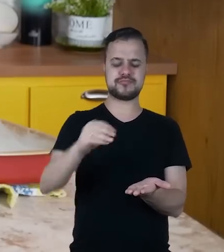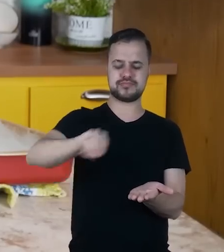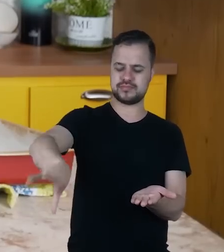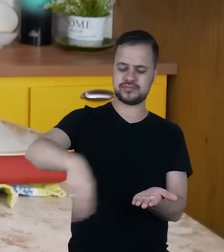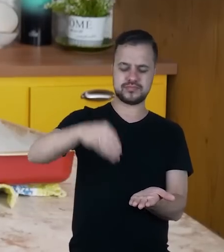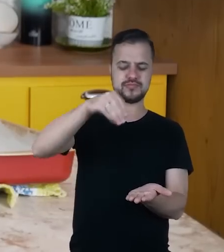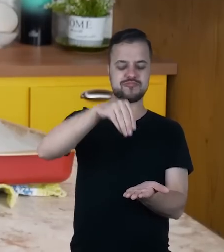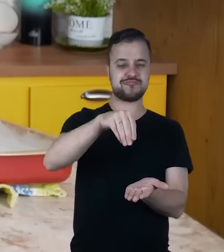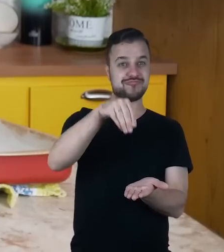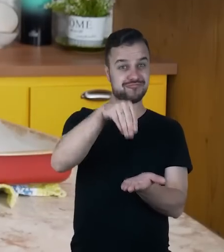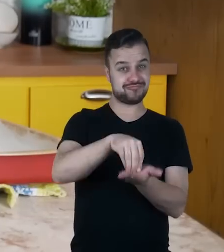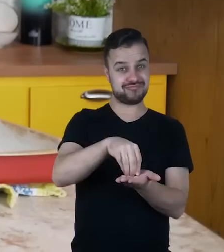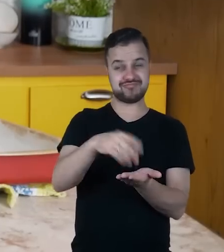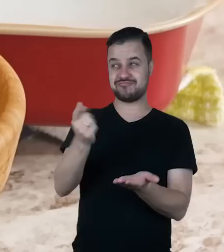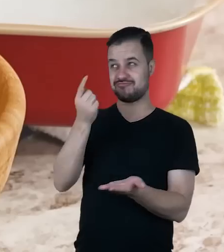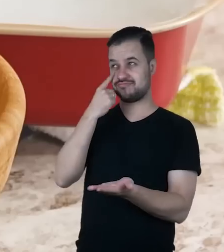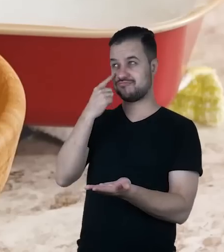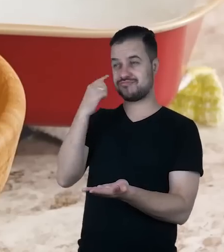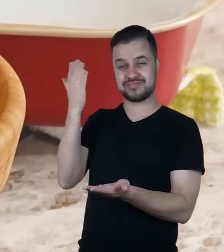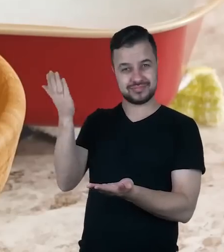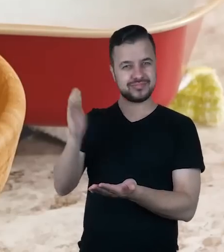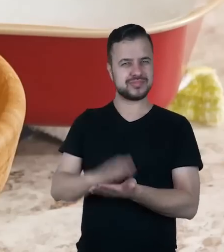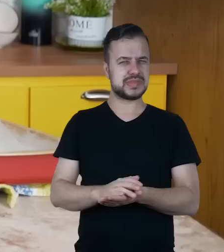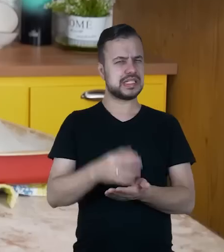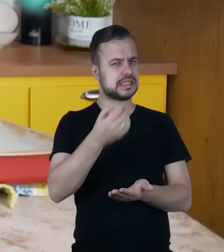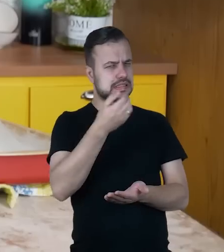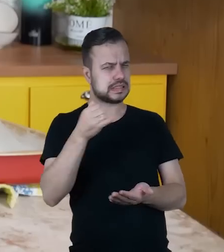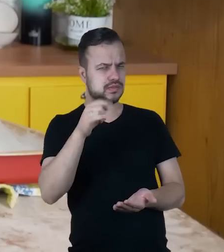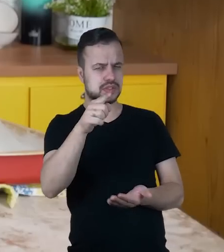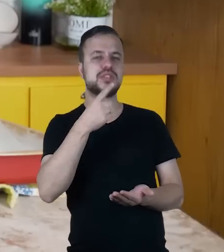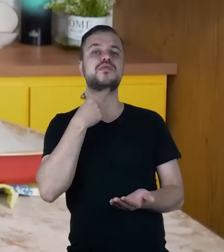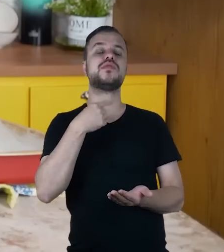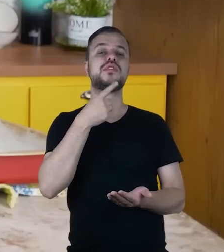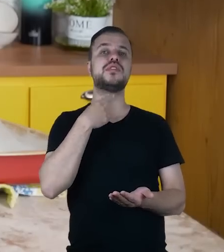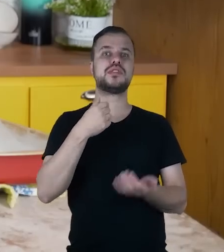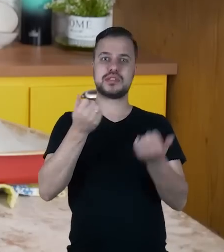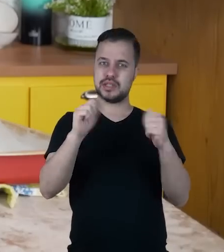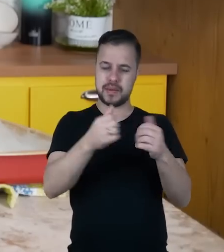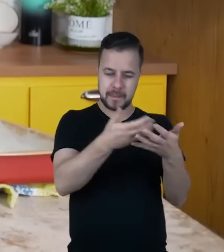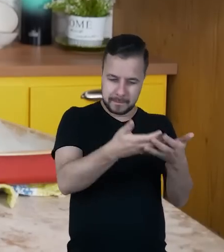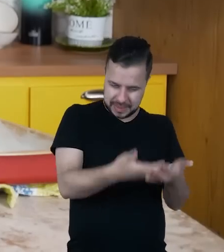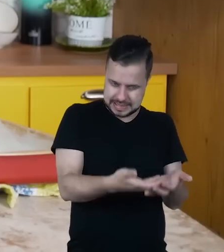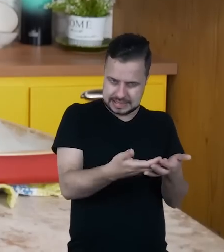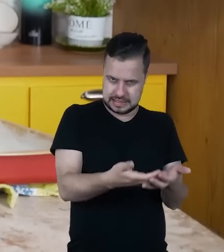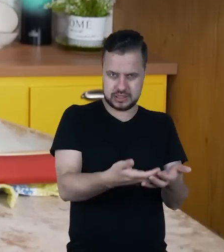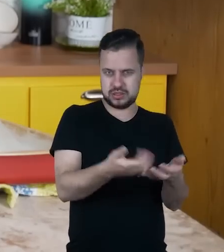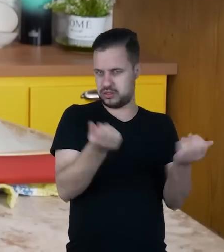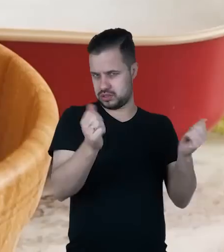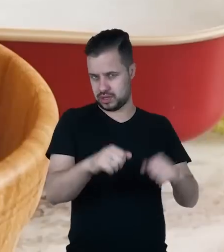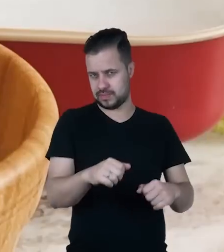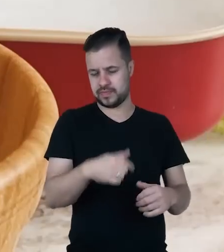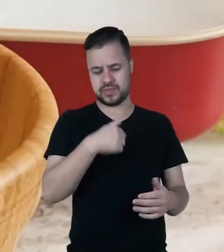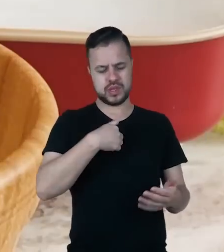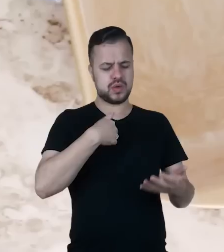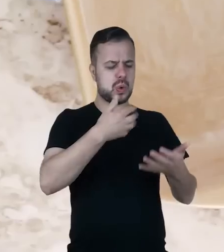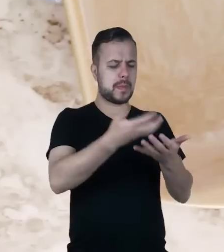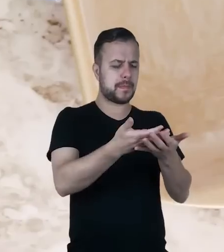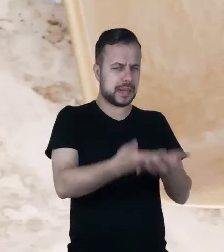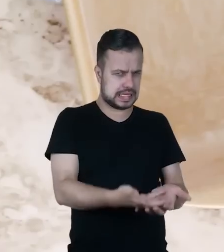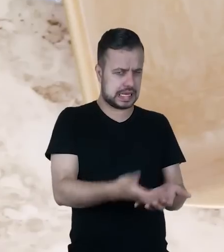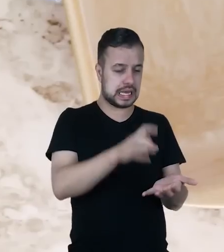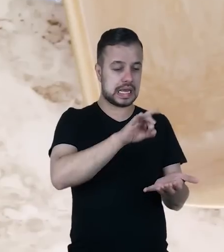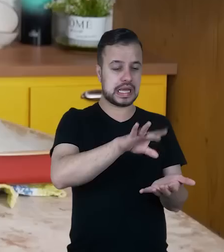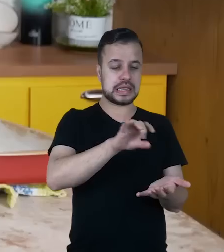massa, ó. Deixa eu falar uma coisa para vocês. Caso você queira, você pode pesar a massa, tá certo? Aqui eu vou